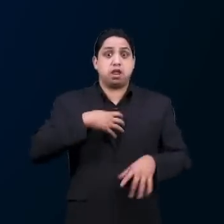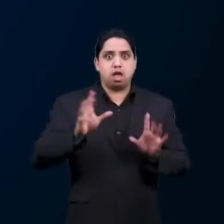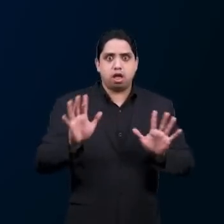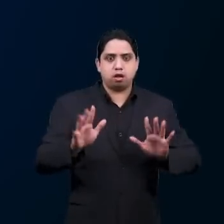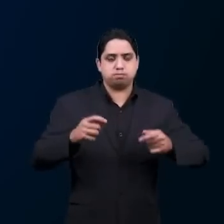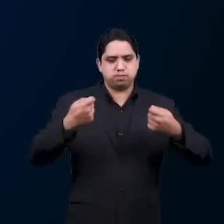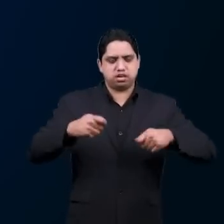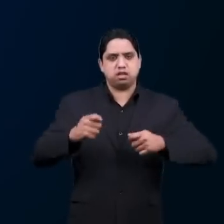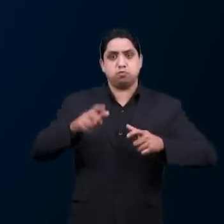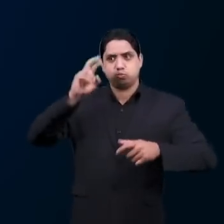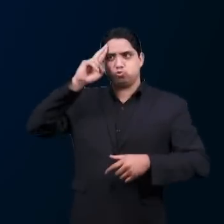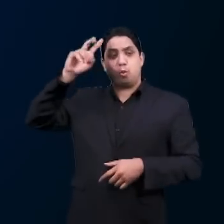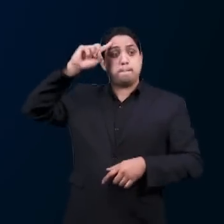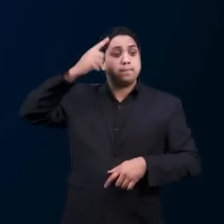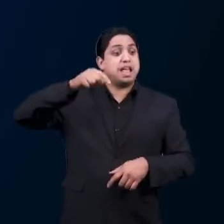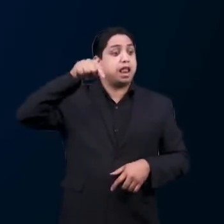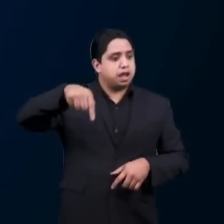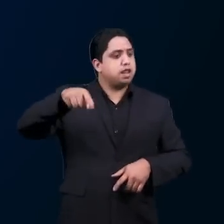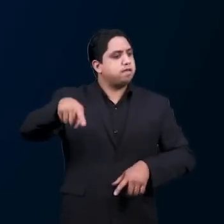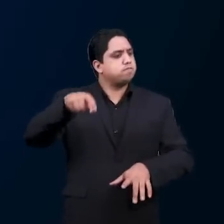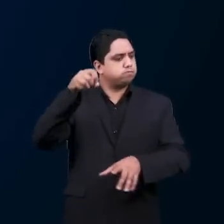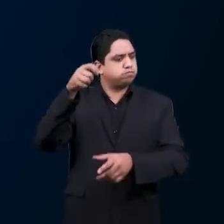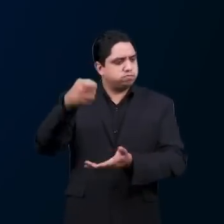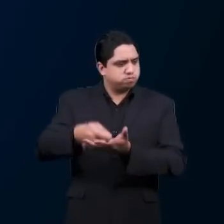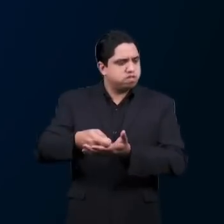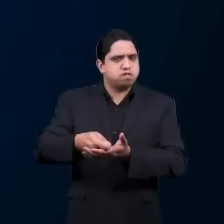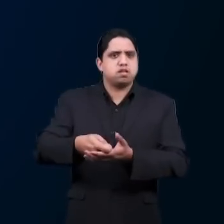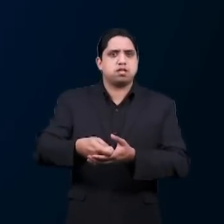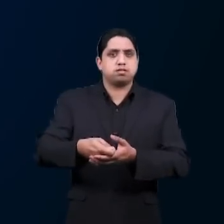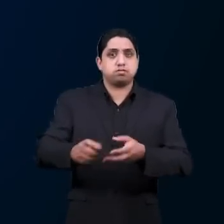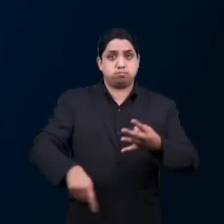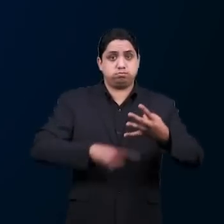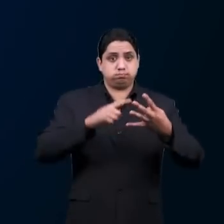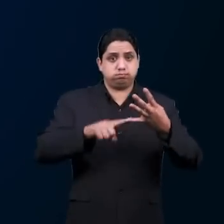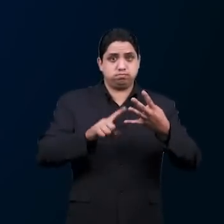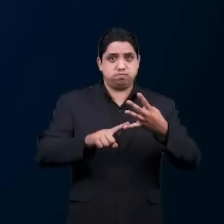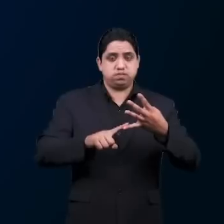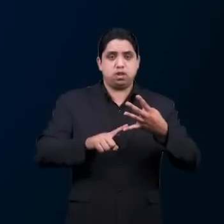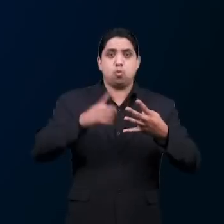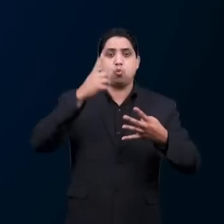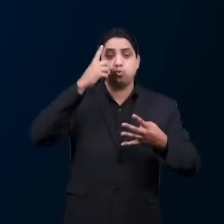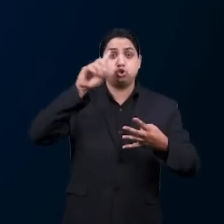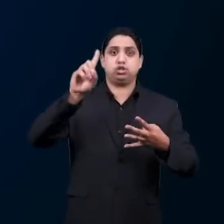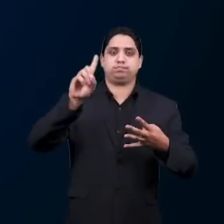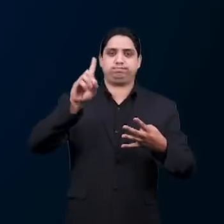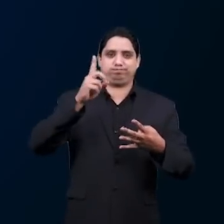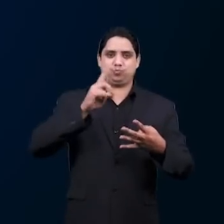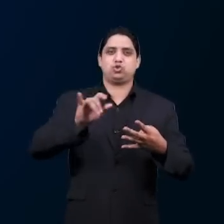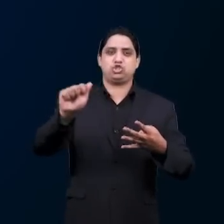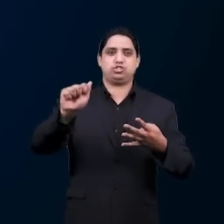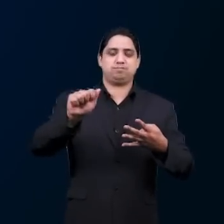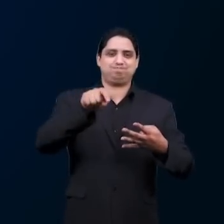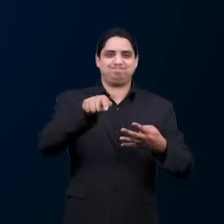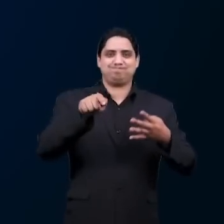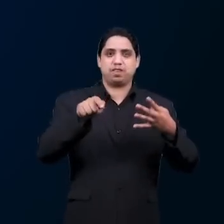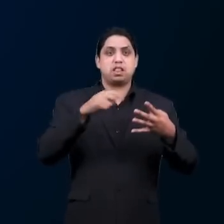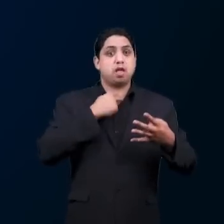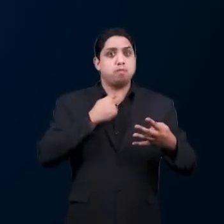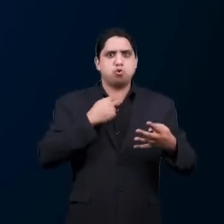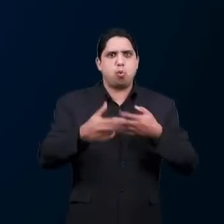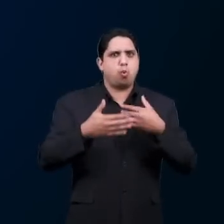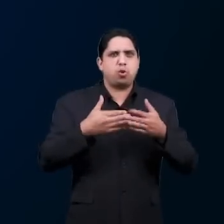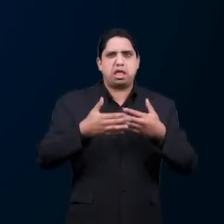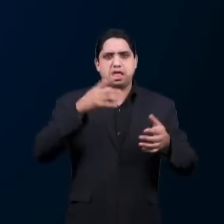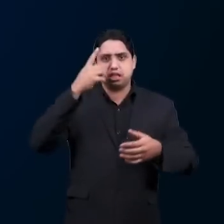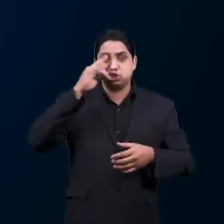mas era num lugar que o Senhor tinha estabelecido. E o quarto elemento, o dia. O dia não podia ser